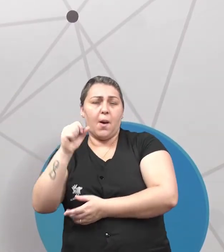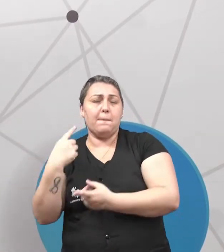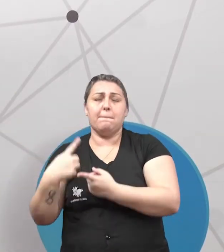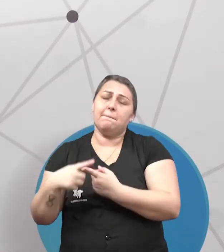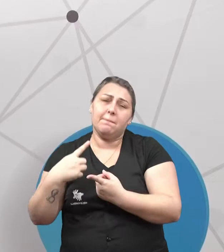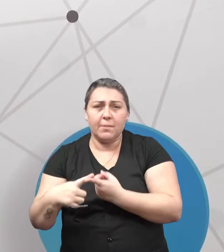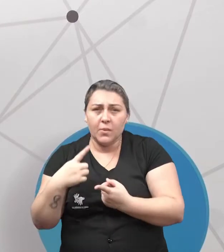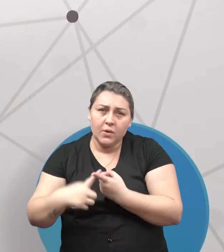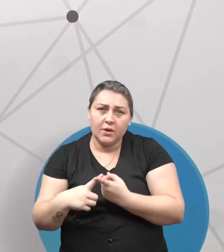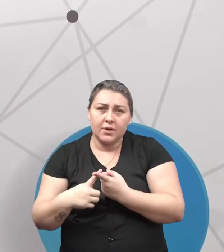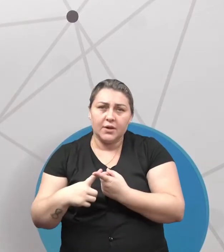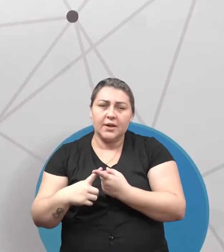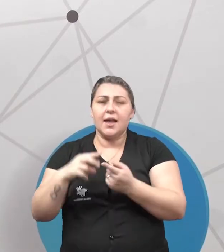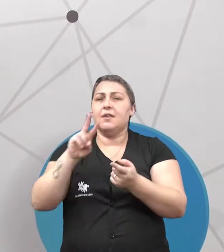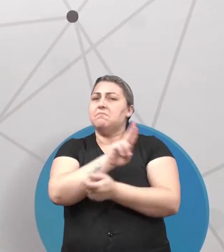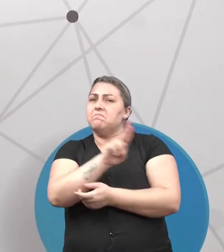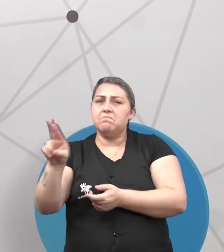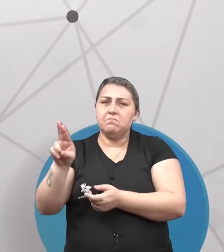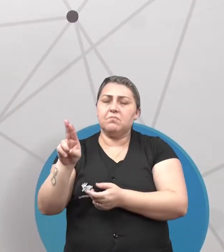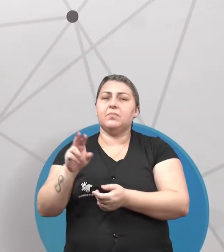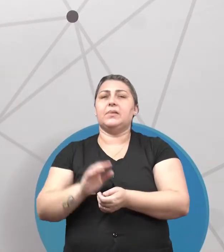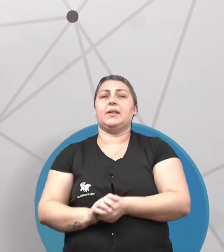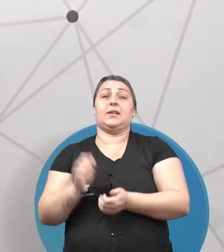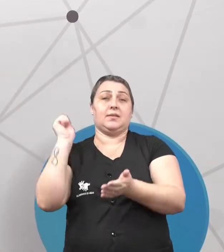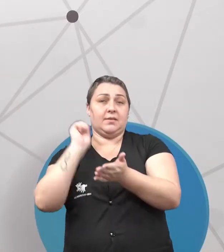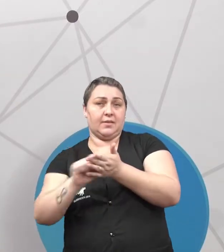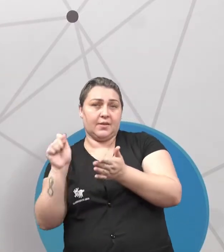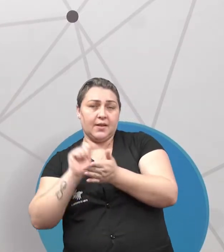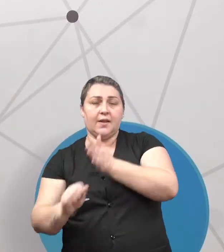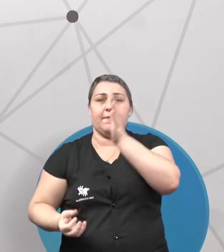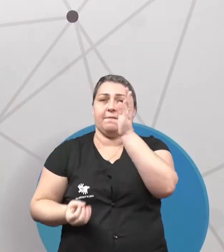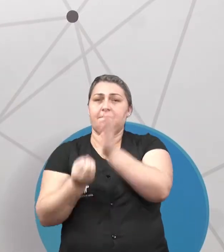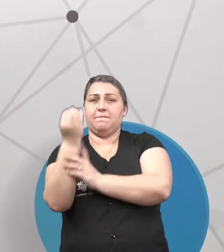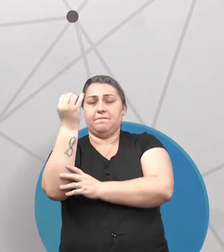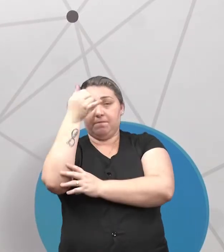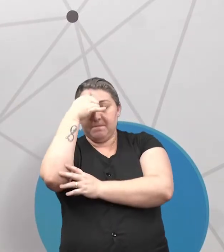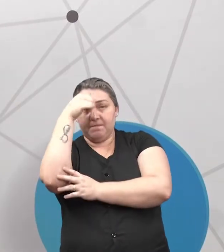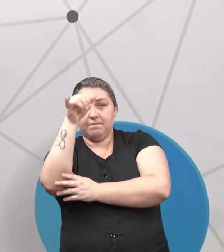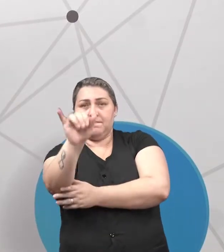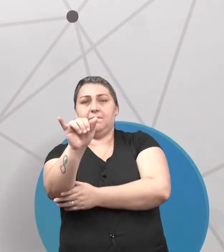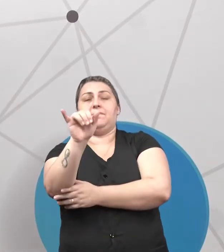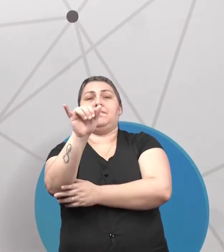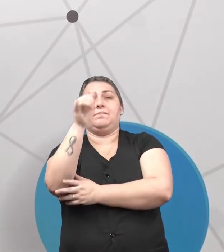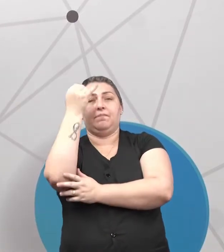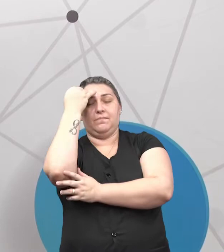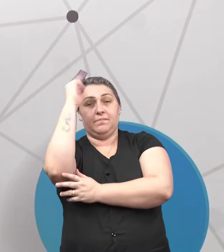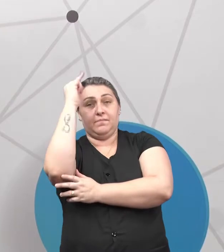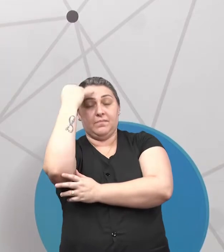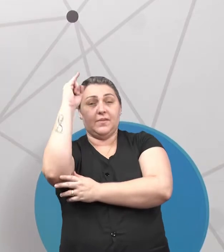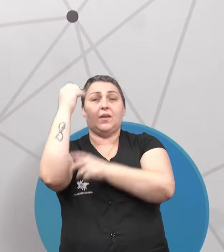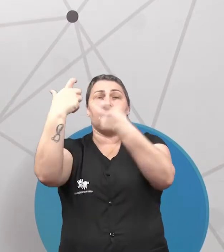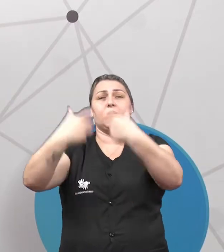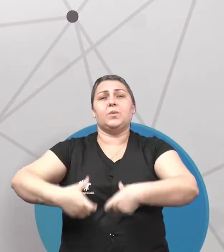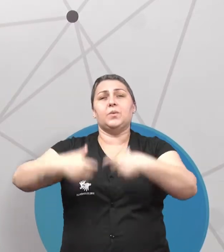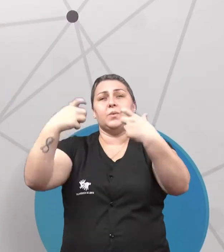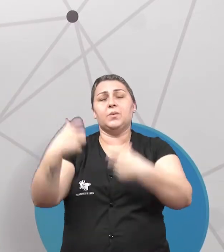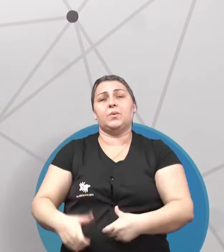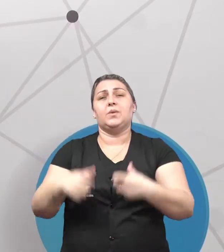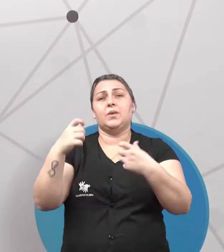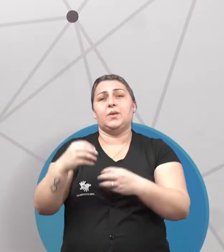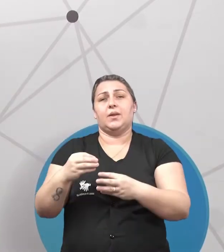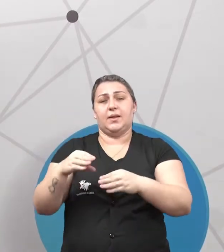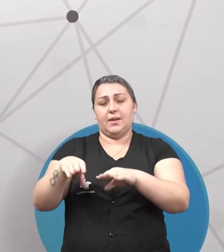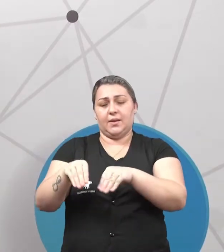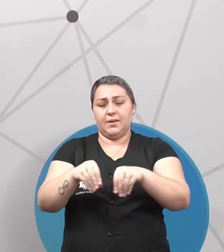escrita cuneiforme, né? Essa escrita, ela foi criada, né, onde num tablete de argila